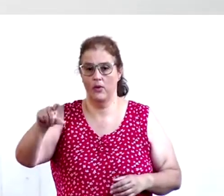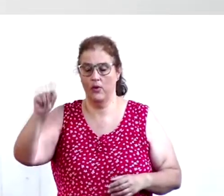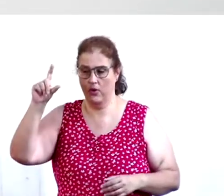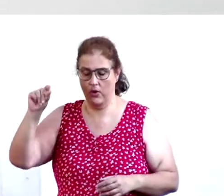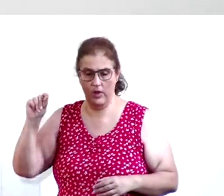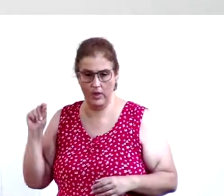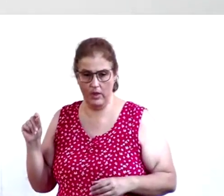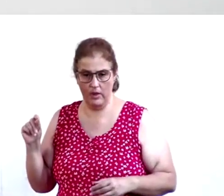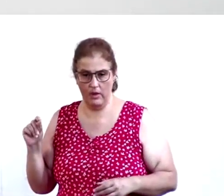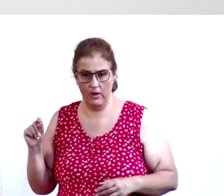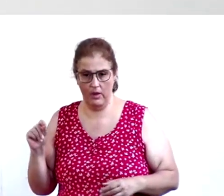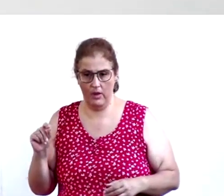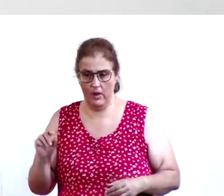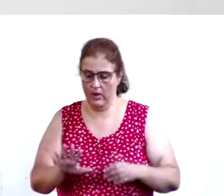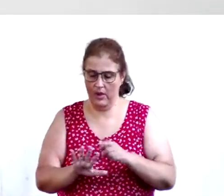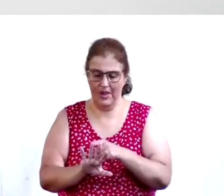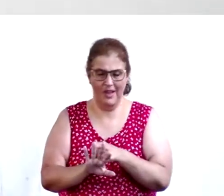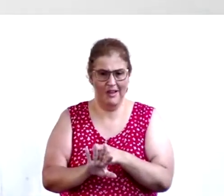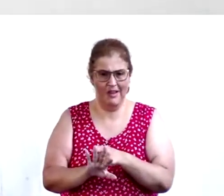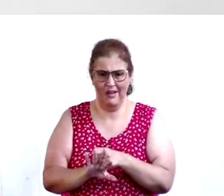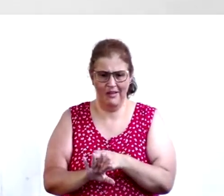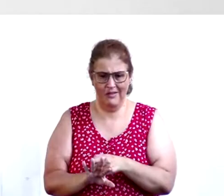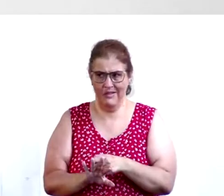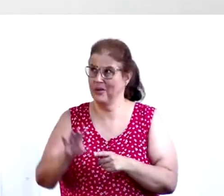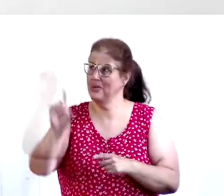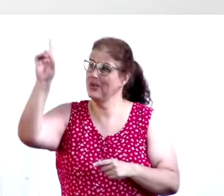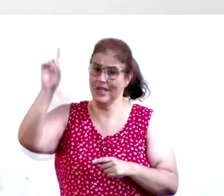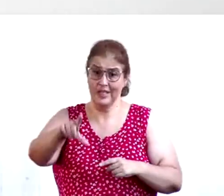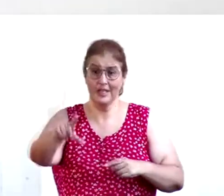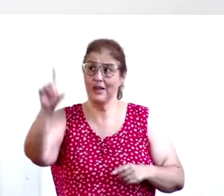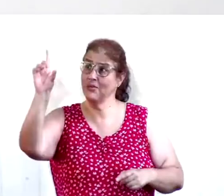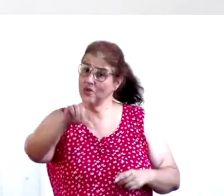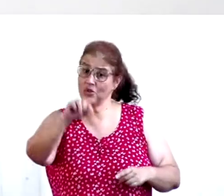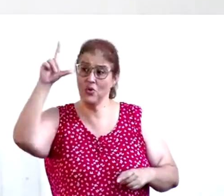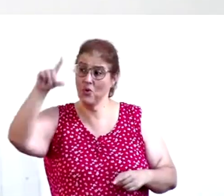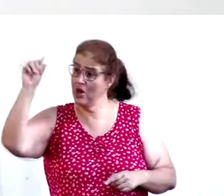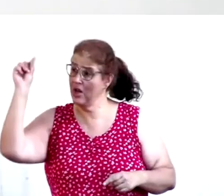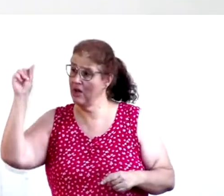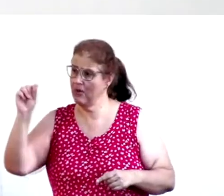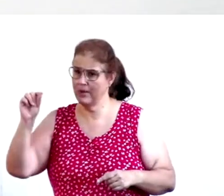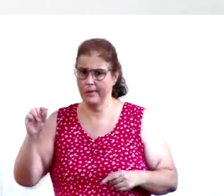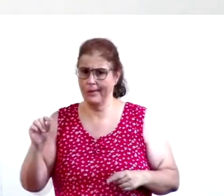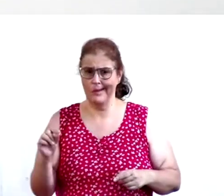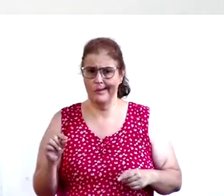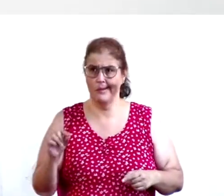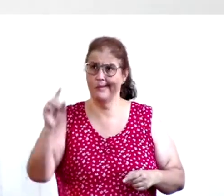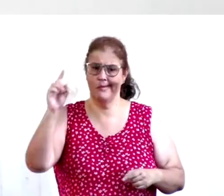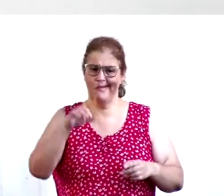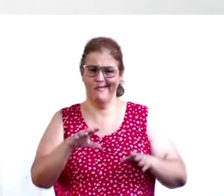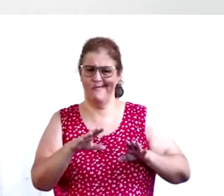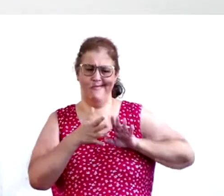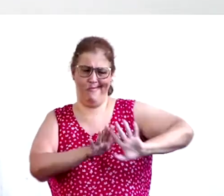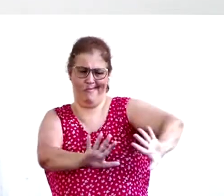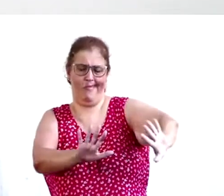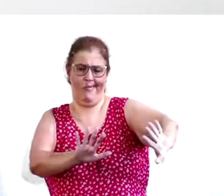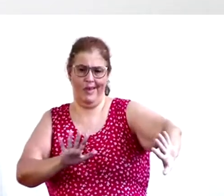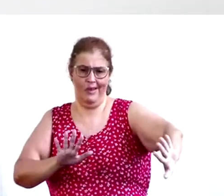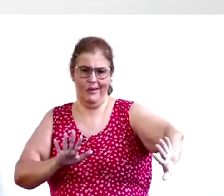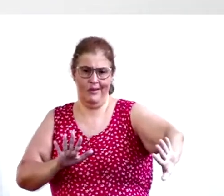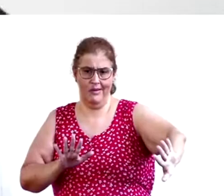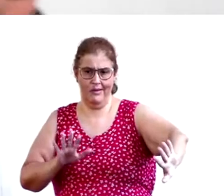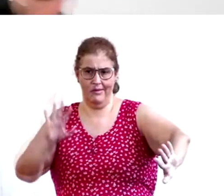escolheu, Ele os largaria em algum momento? Jamais. Perseverança dos santos.